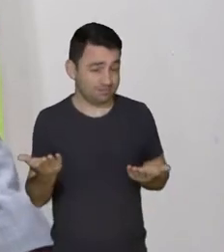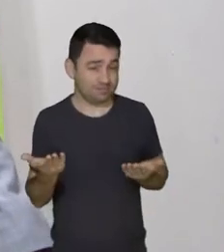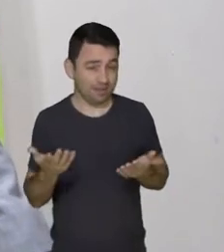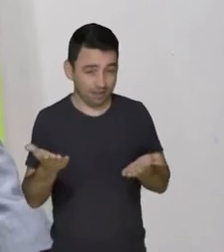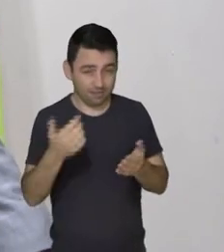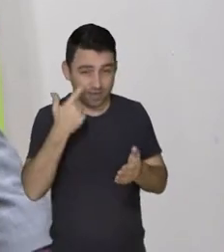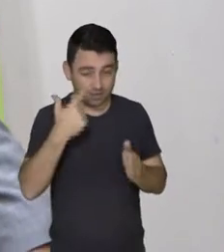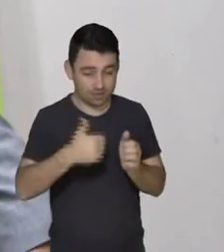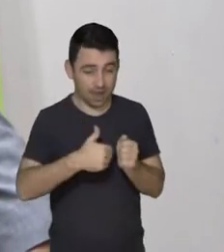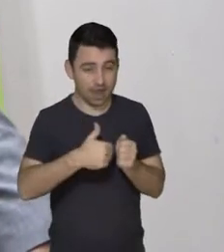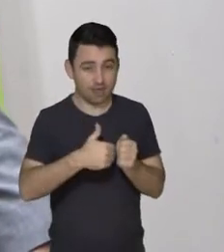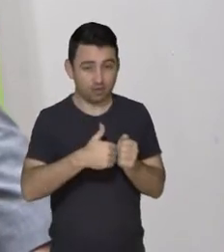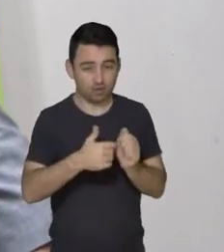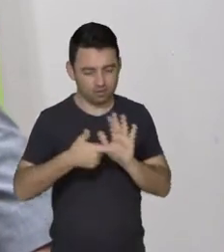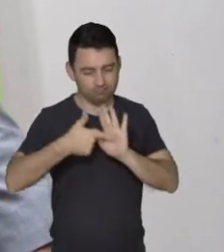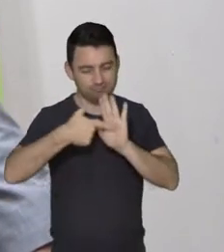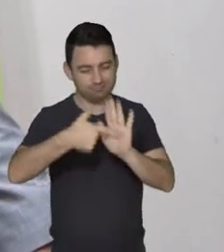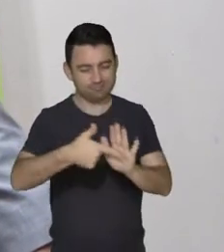votação